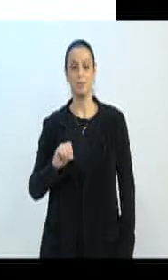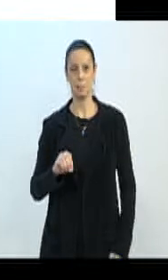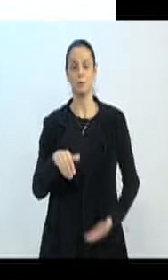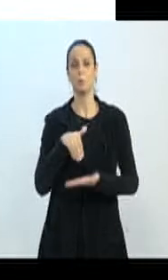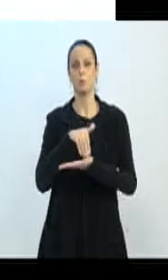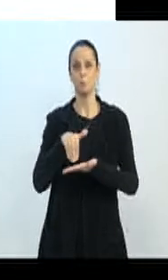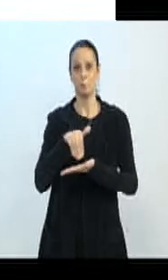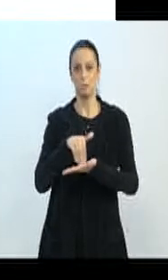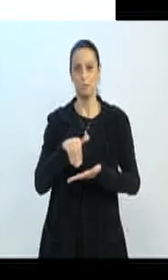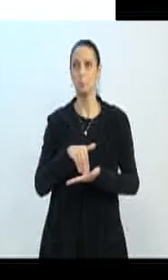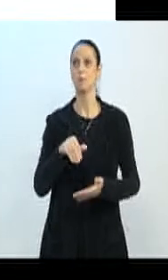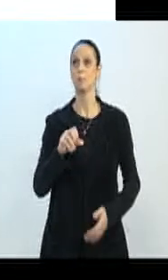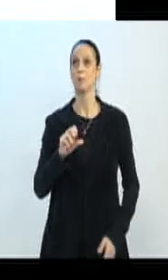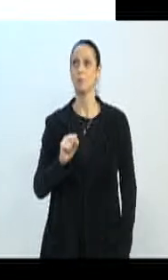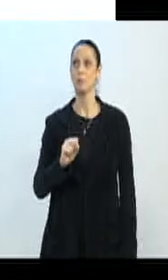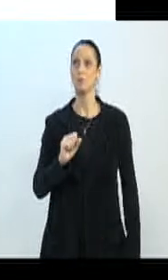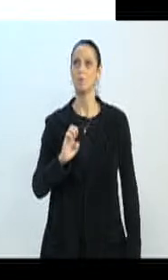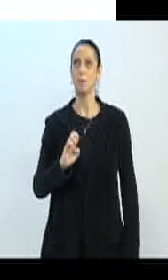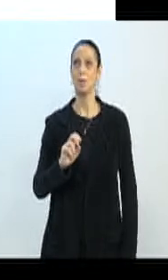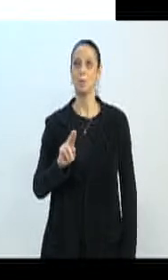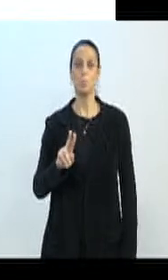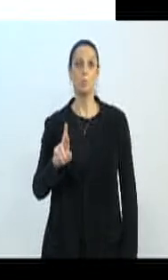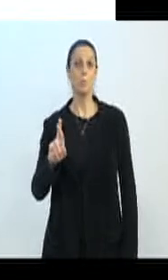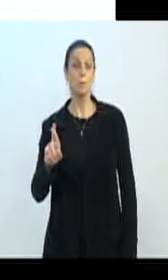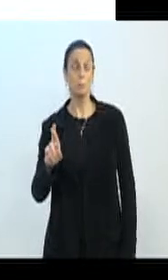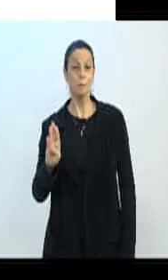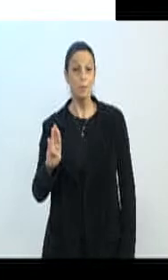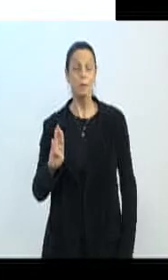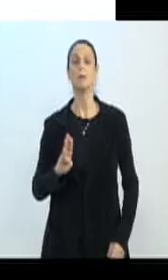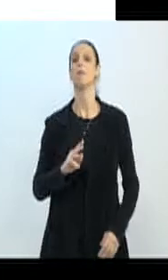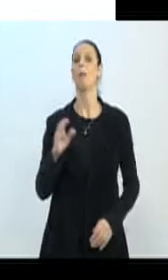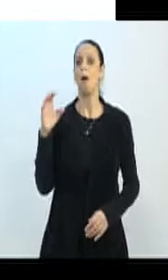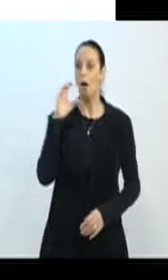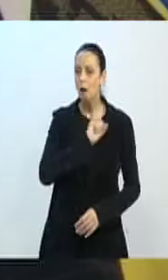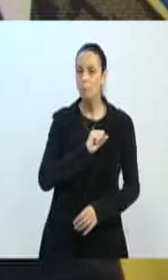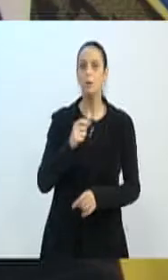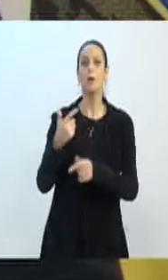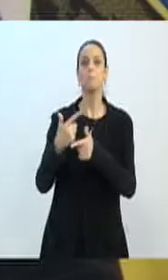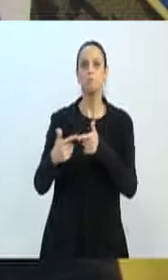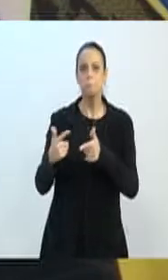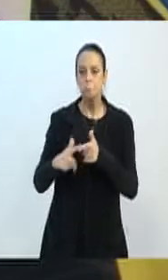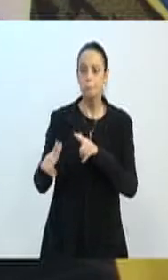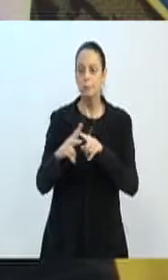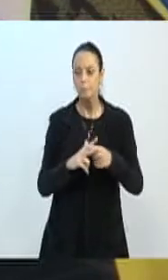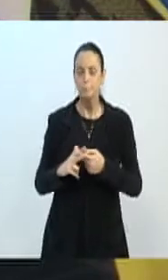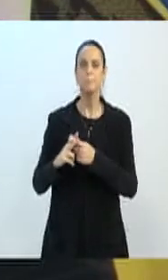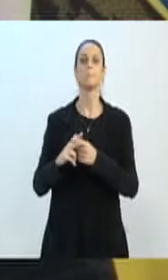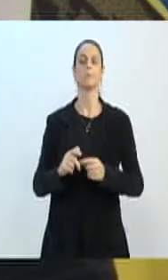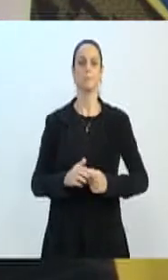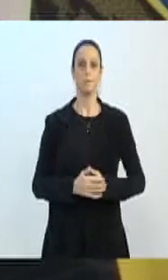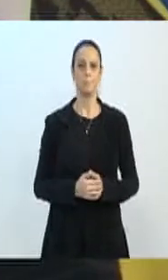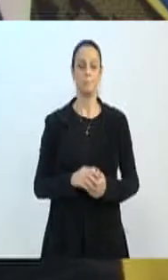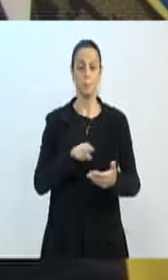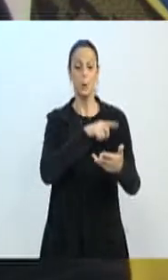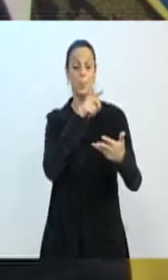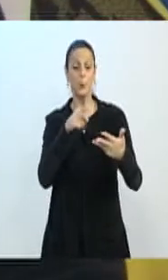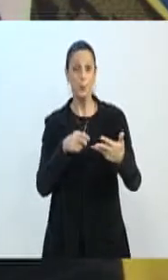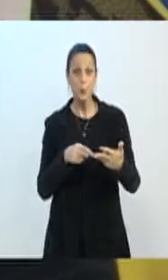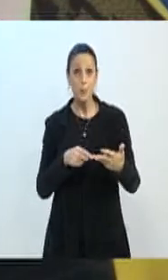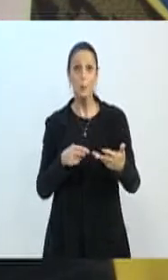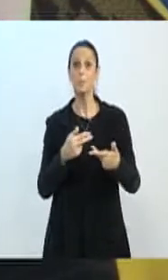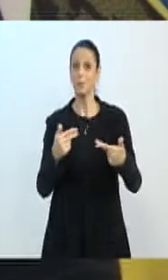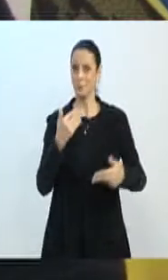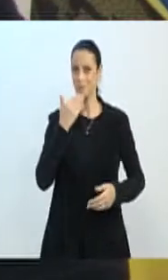seu Urbe e carinho e toda equipe que rapidamente se tornou esse problema na Professor Jacob neste outro pedido também